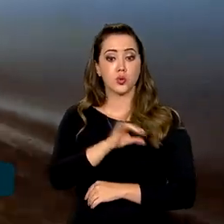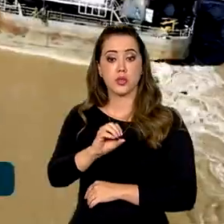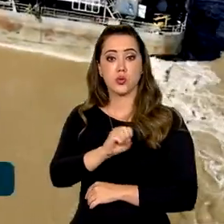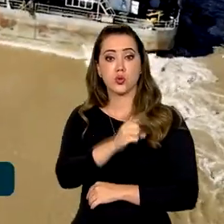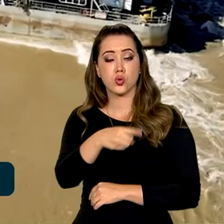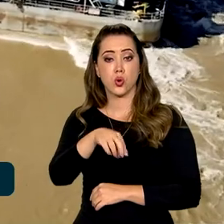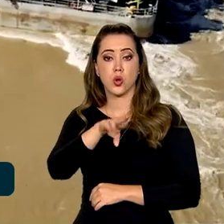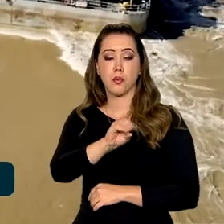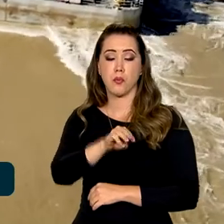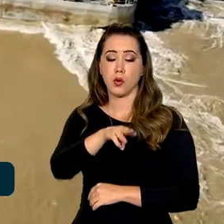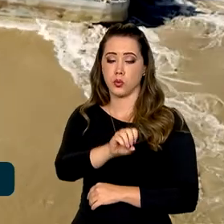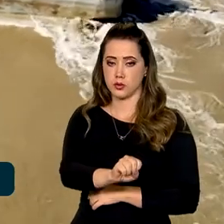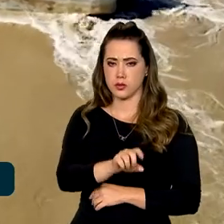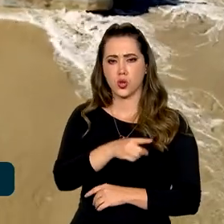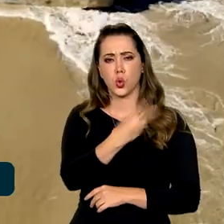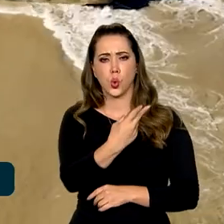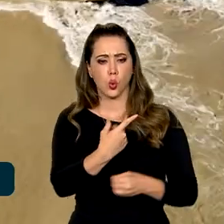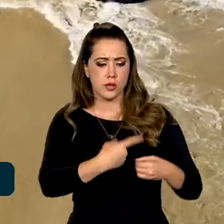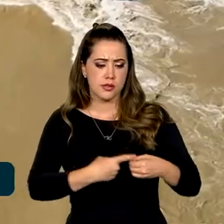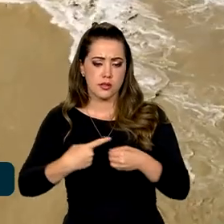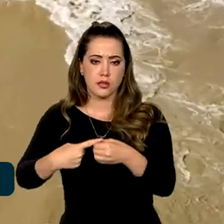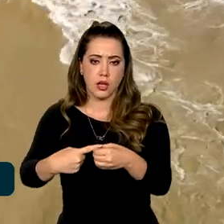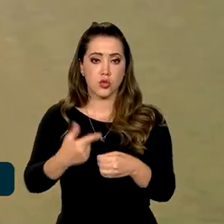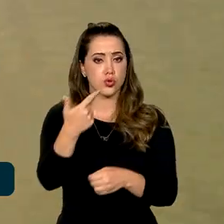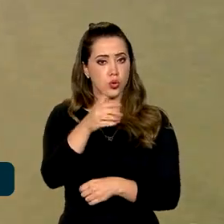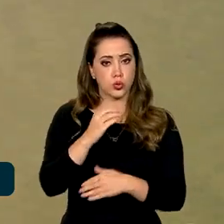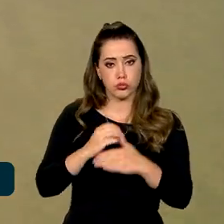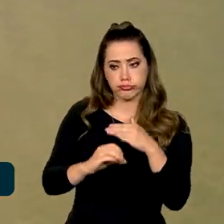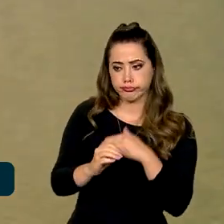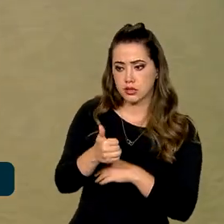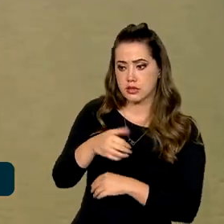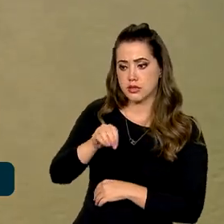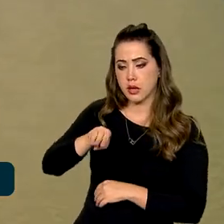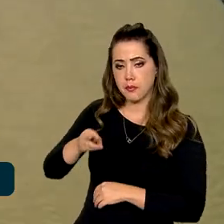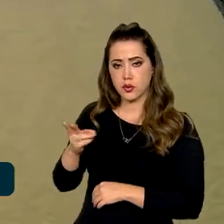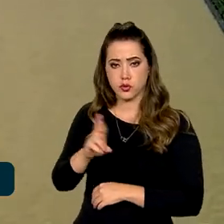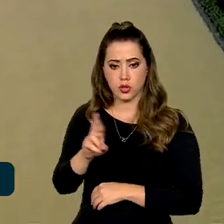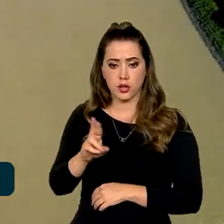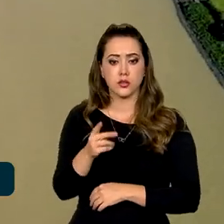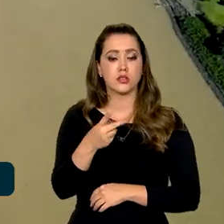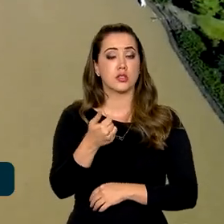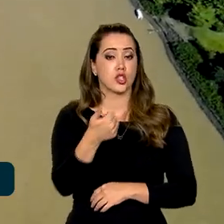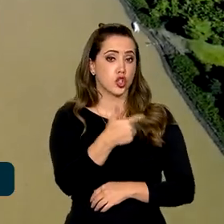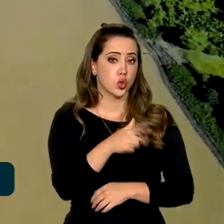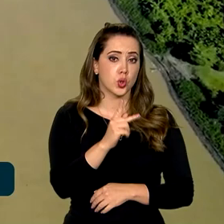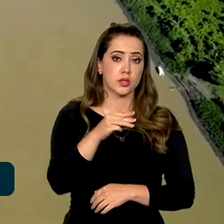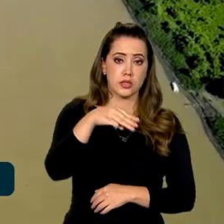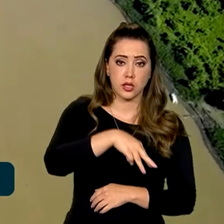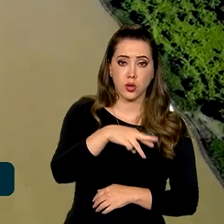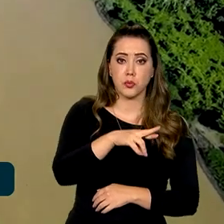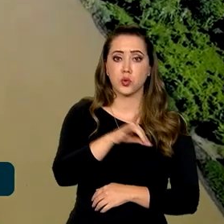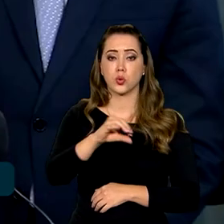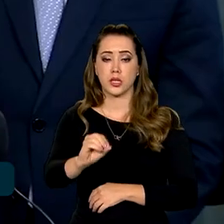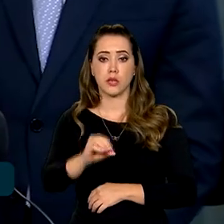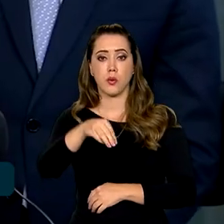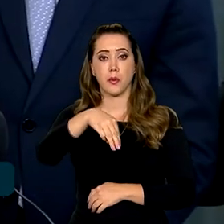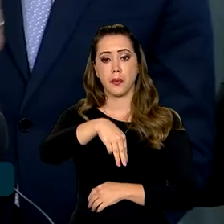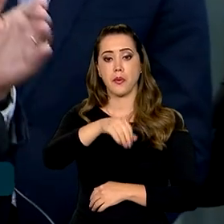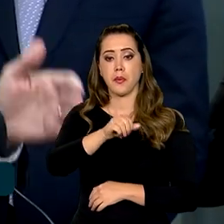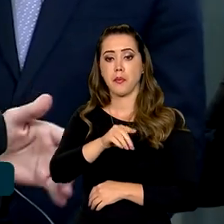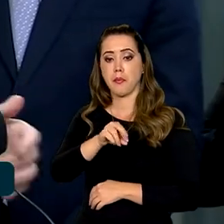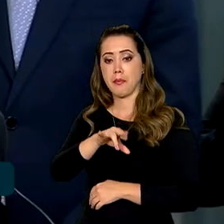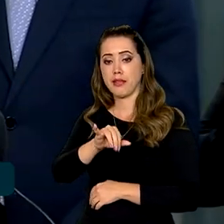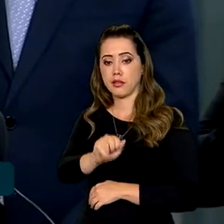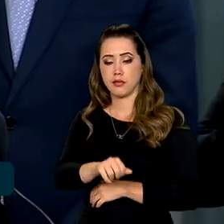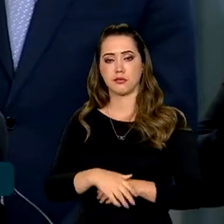Tabatinga. Outros 100 milhões de reais serão empregados na dragagem de 12 quilômetros do Rio Madeira. Em